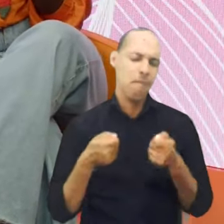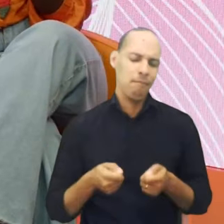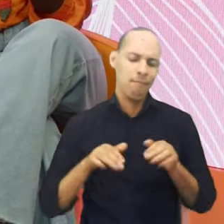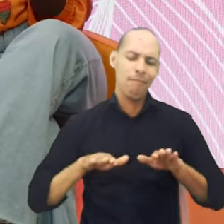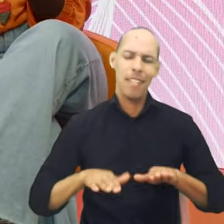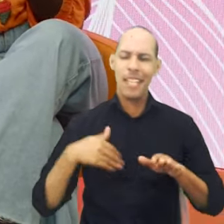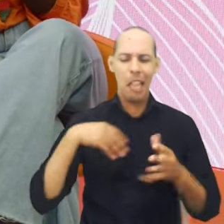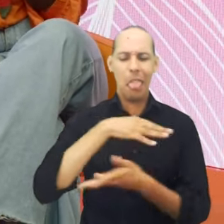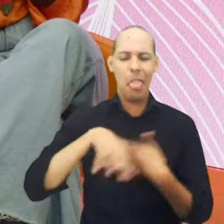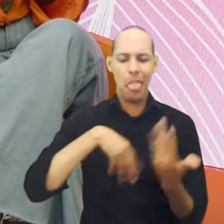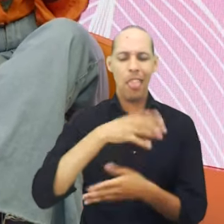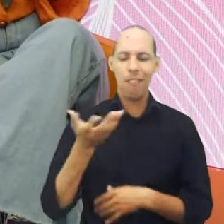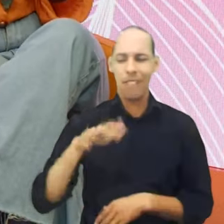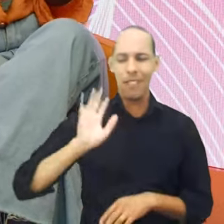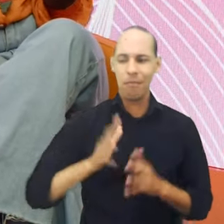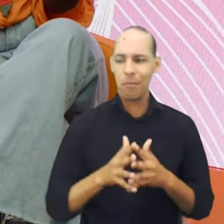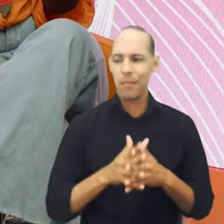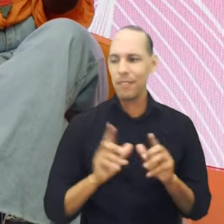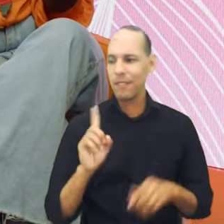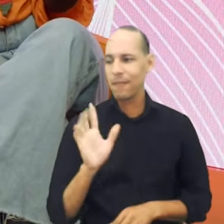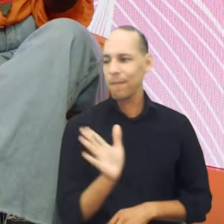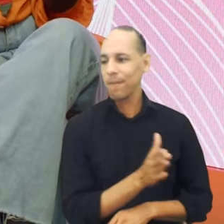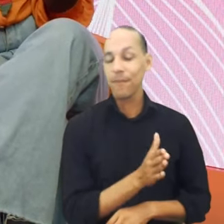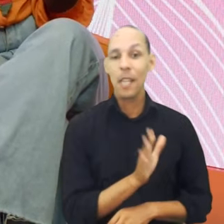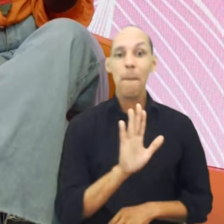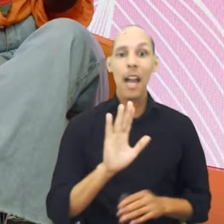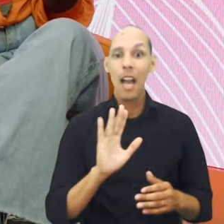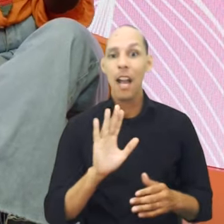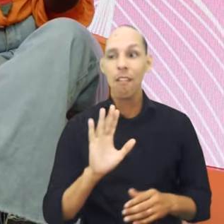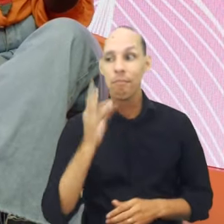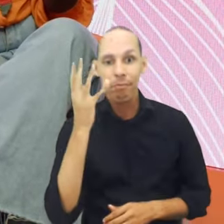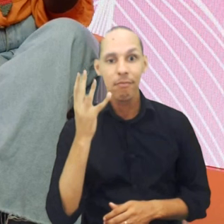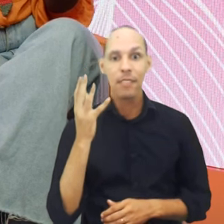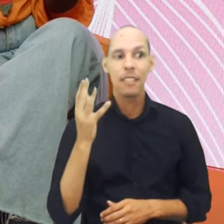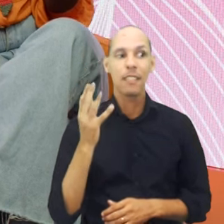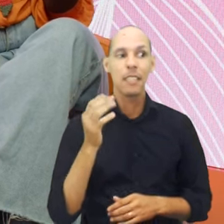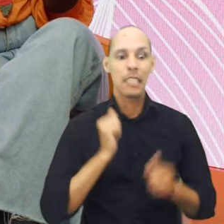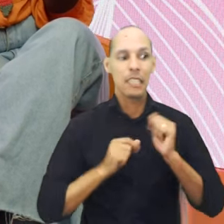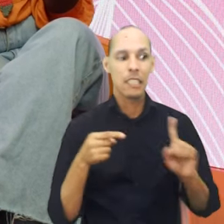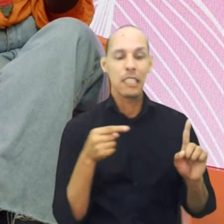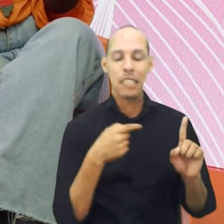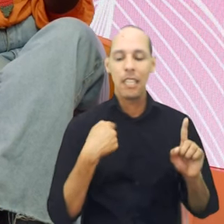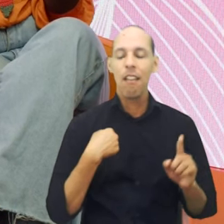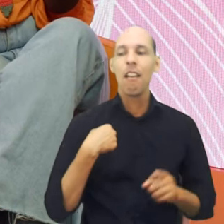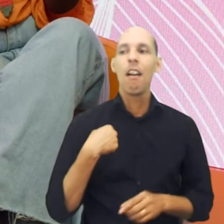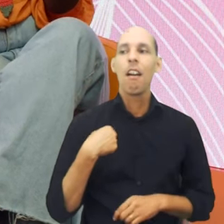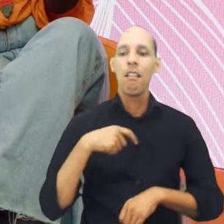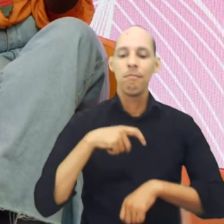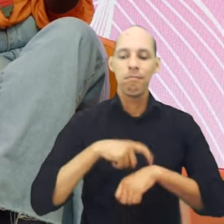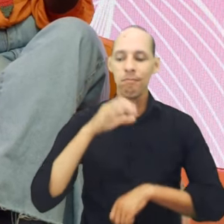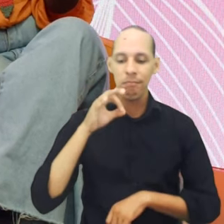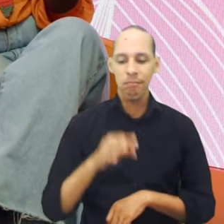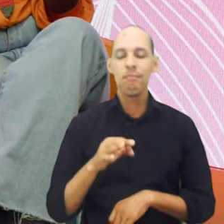quero confusão na minha vida. E aí, quando tudo isso aconteceu, eu falei, ai, é agora. Agora acho que é uma boa